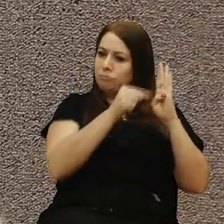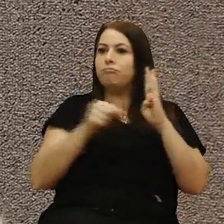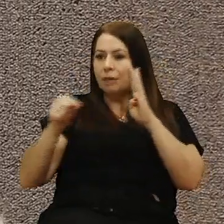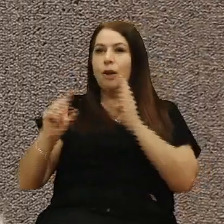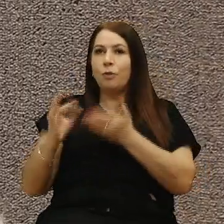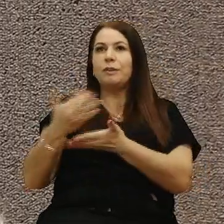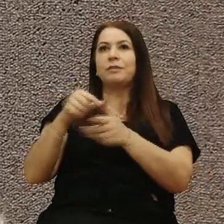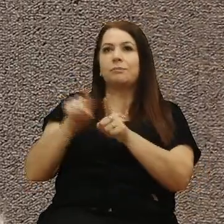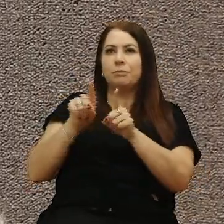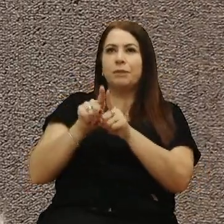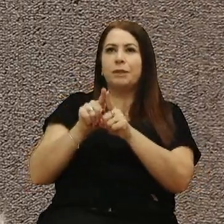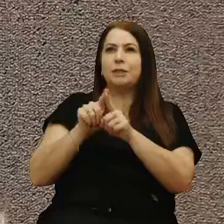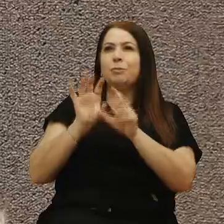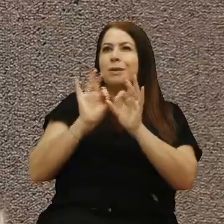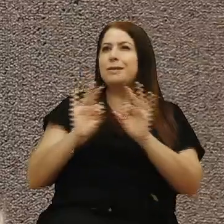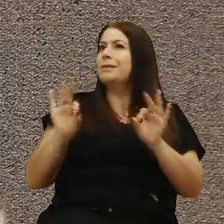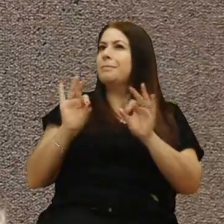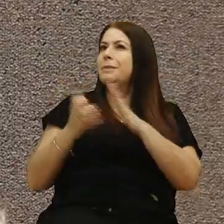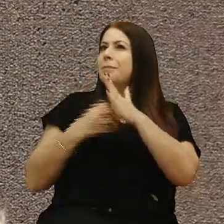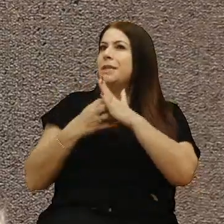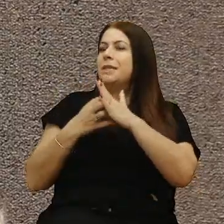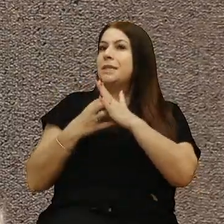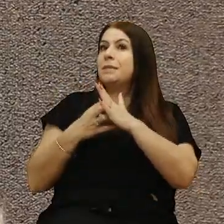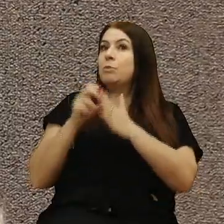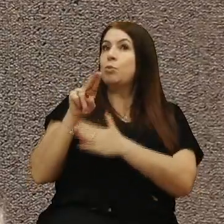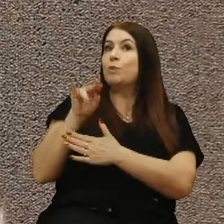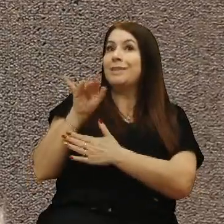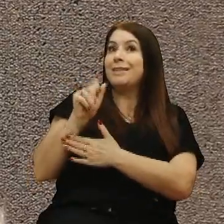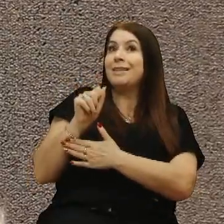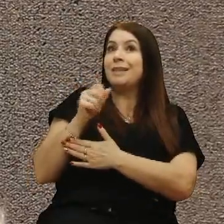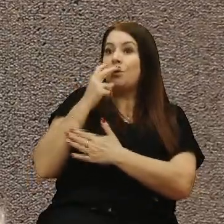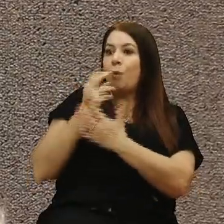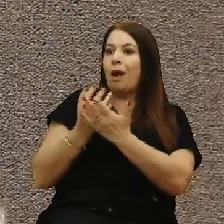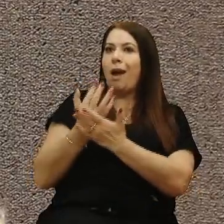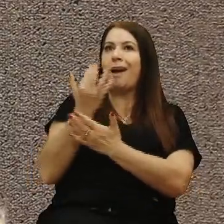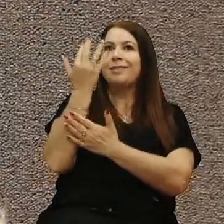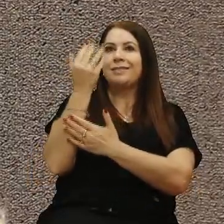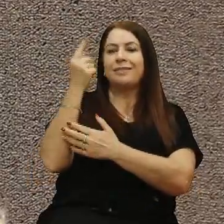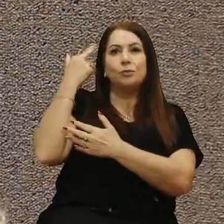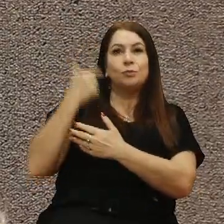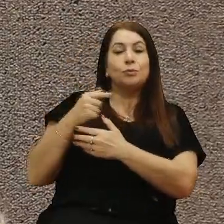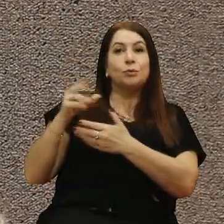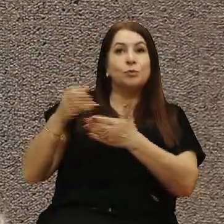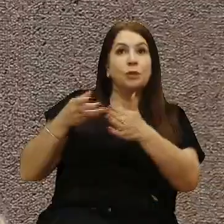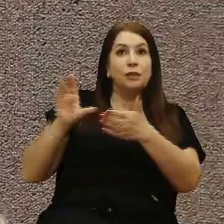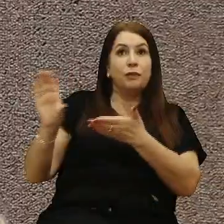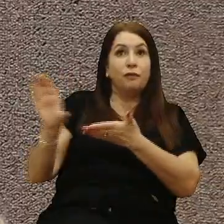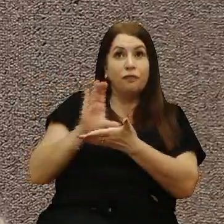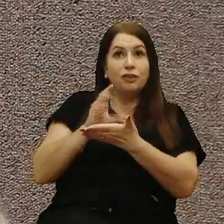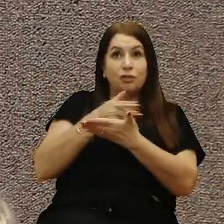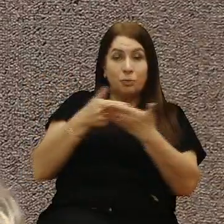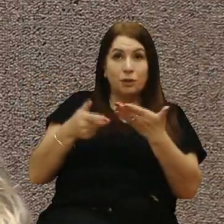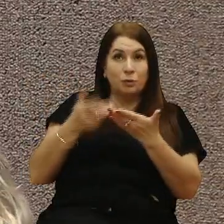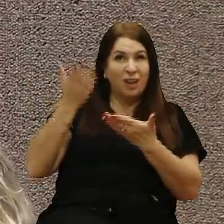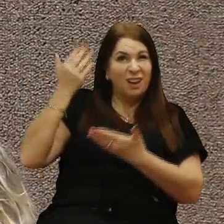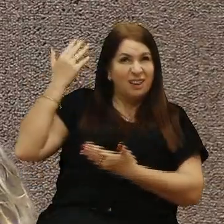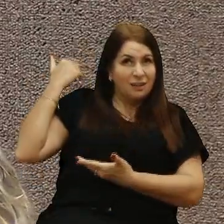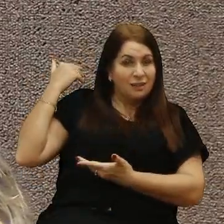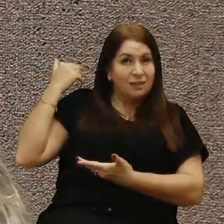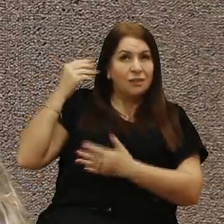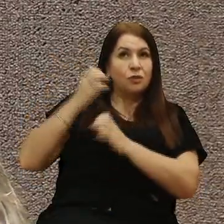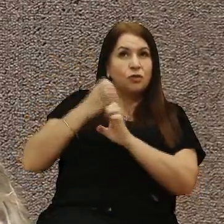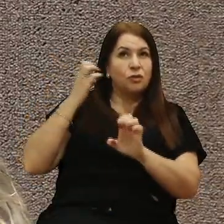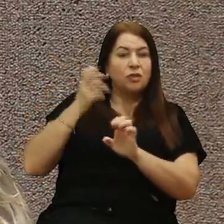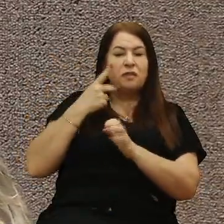simples empresa de coleta para se tornar uma usina de gás natural, com um investimento que, se a gente fosse analisar, na época, o